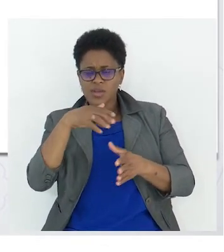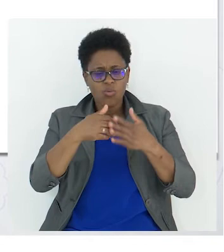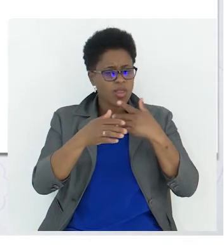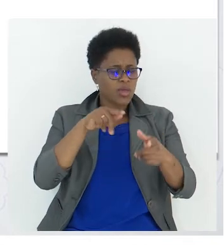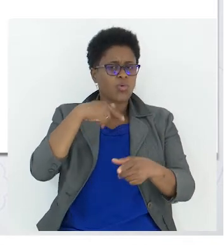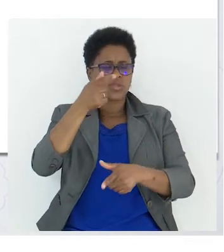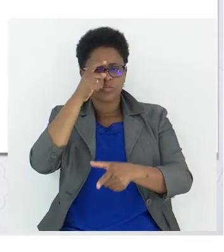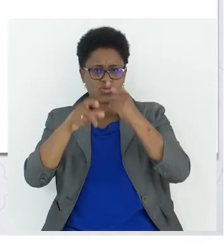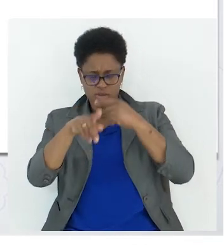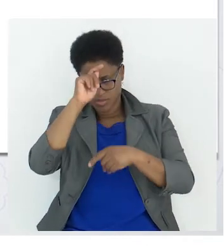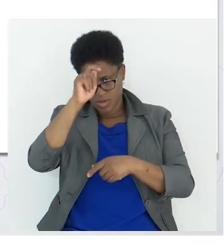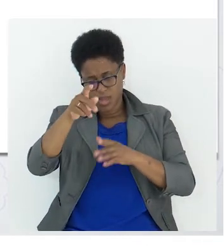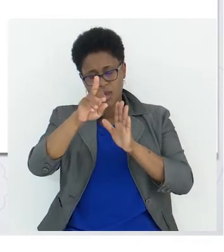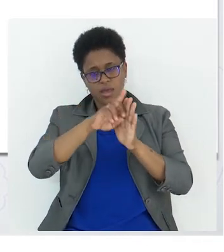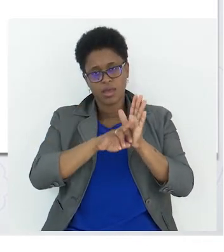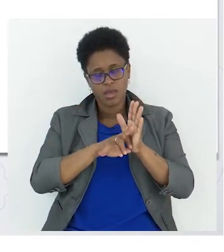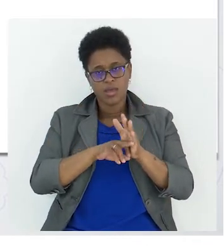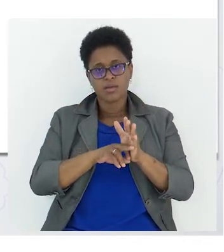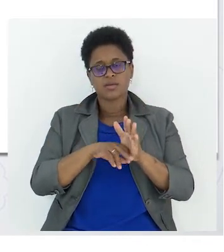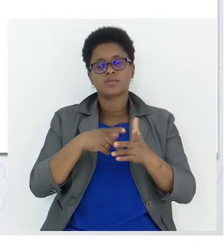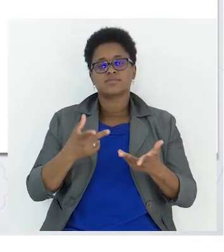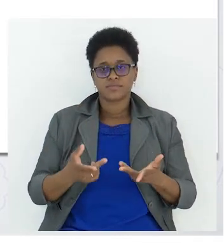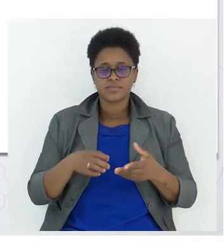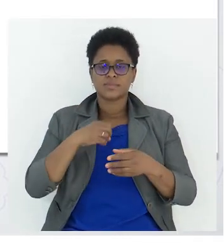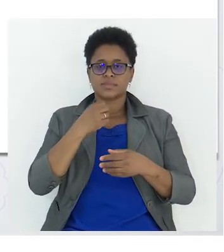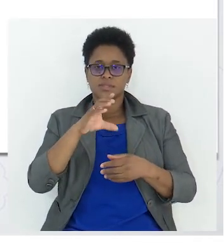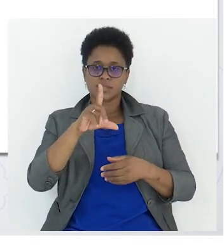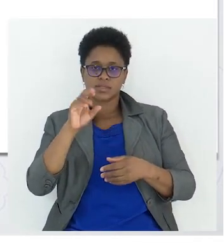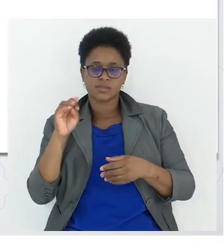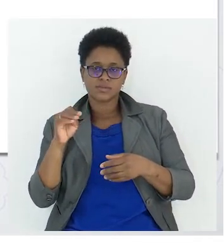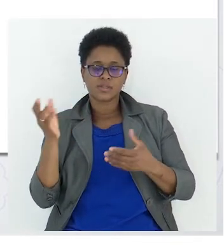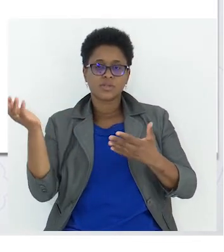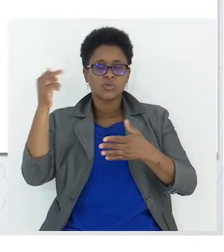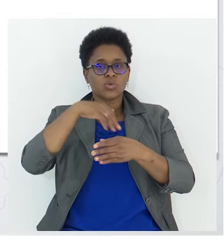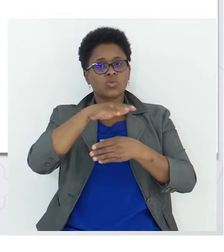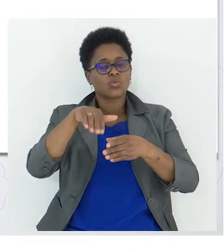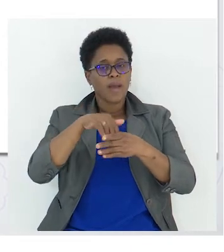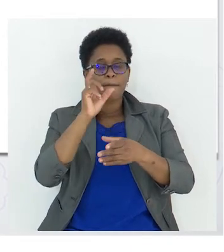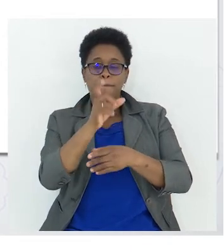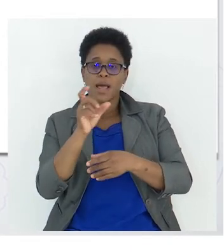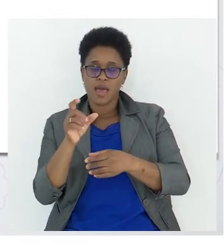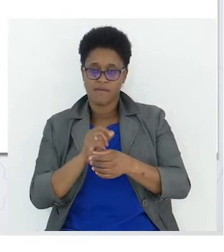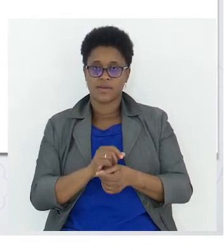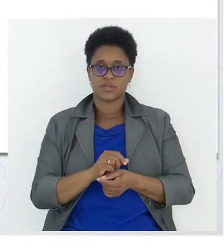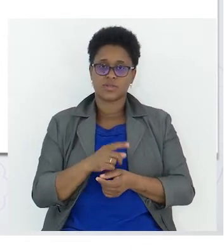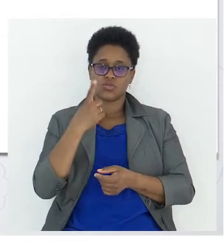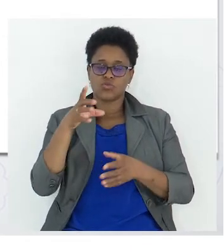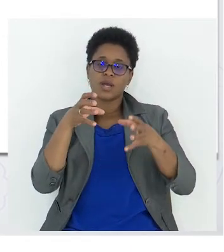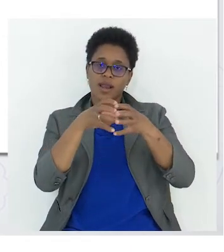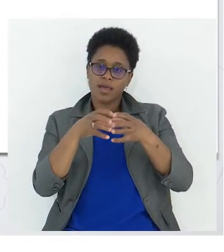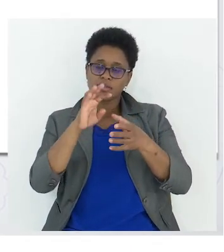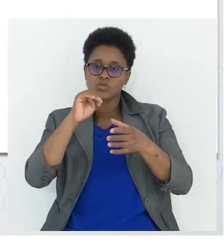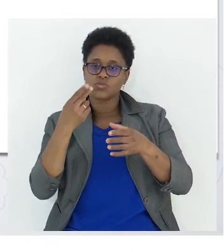a seguir as regras de classificar, enquadrar palavras, ok? Palavras, numa